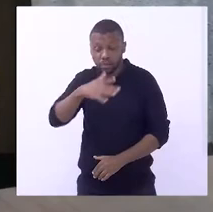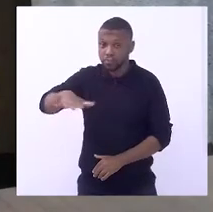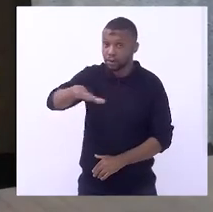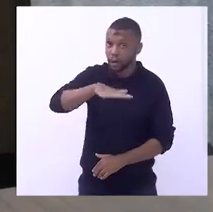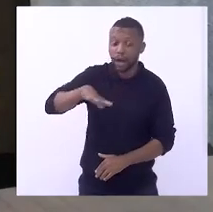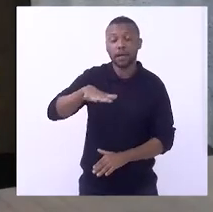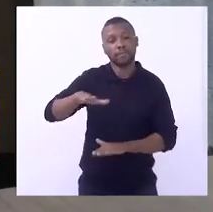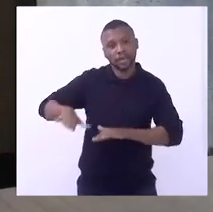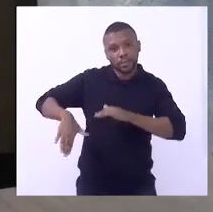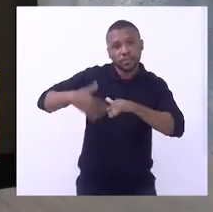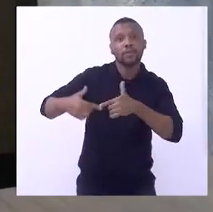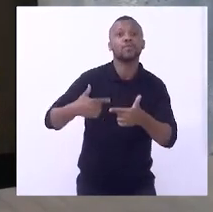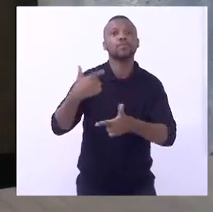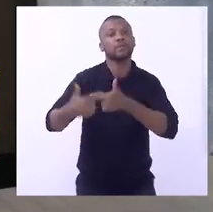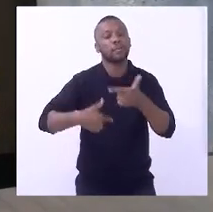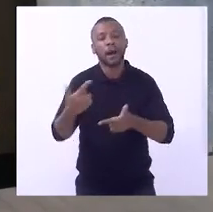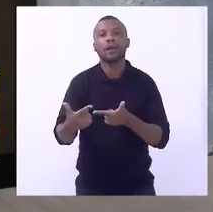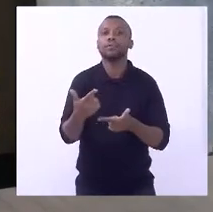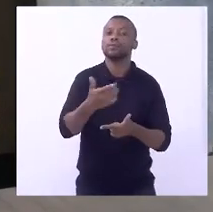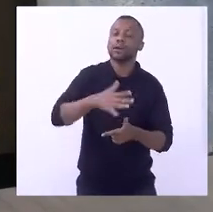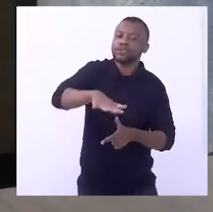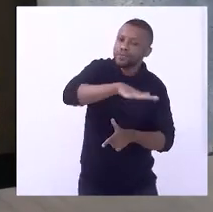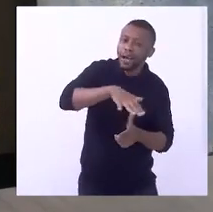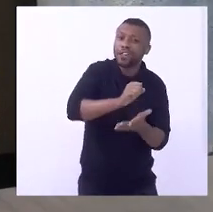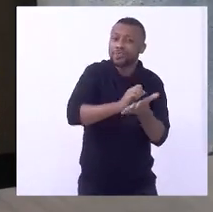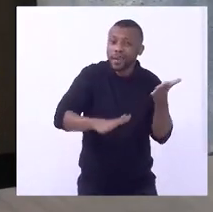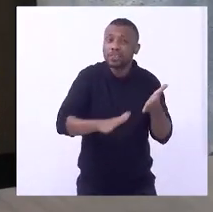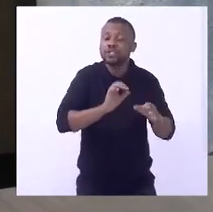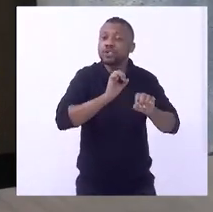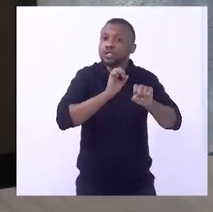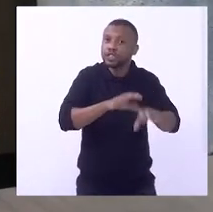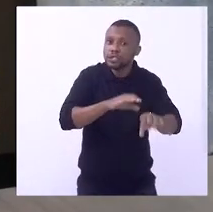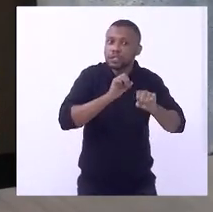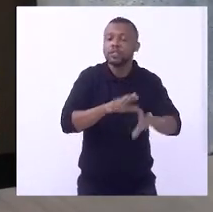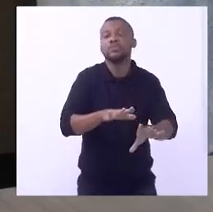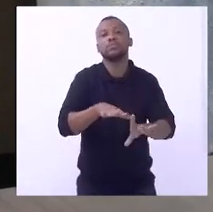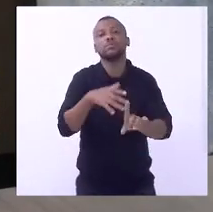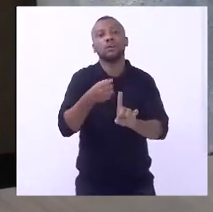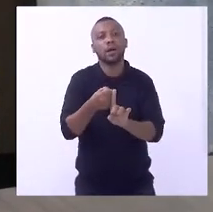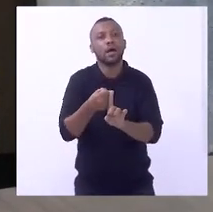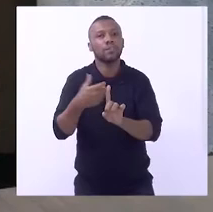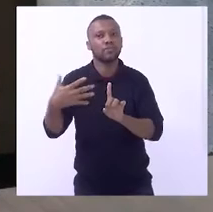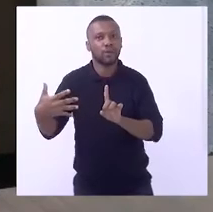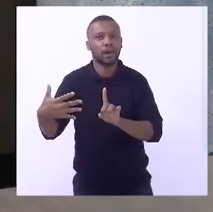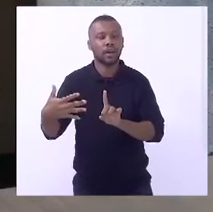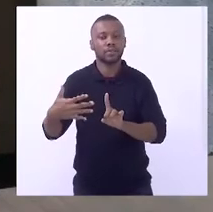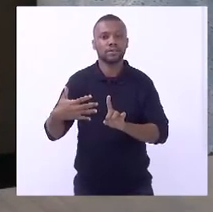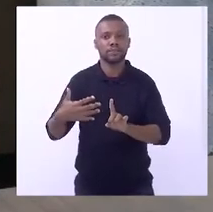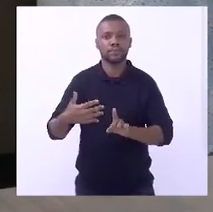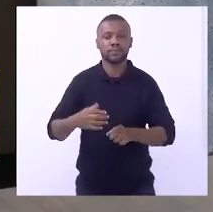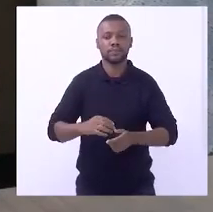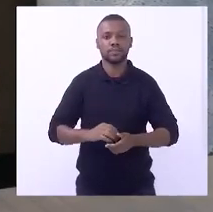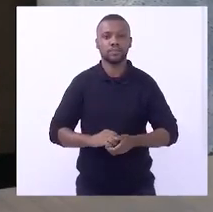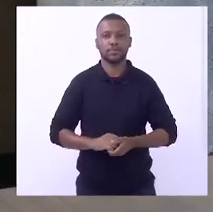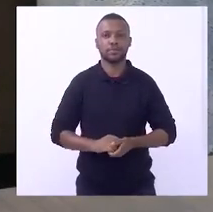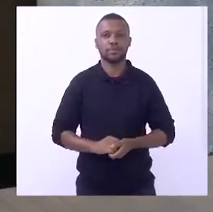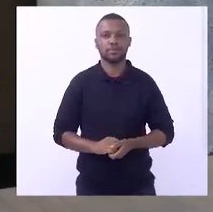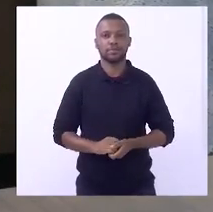de atividades de ensino, pesquisa e extensão universitária. A gente tem lutado muito nessa casa para que o valor das bolsas